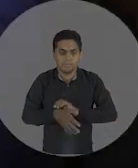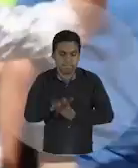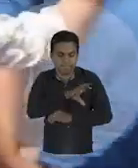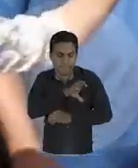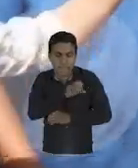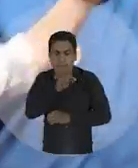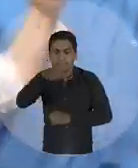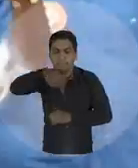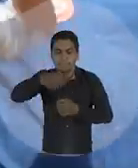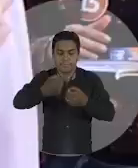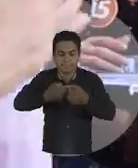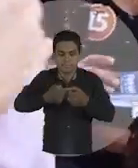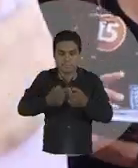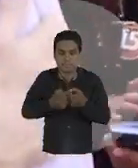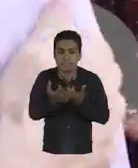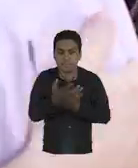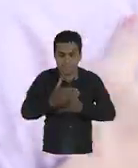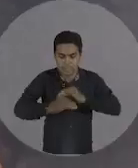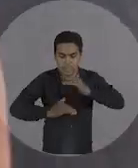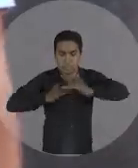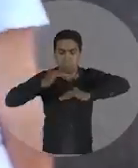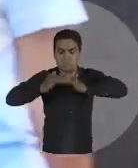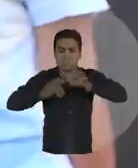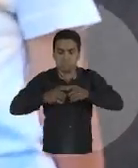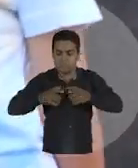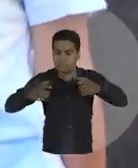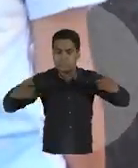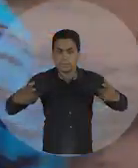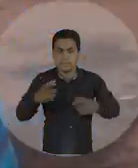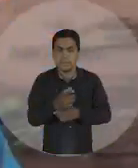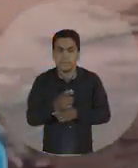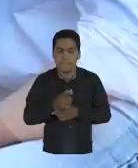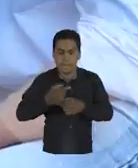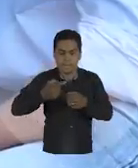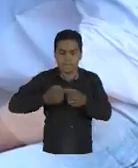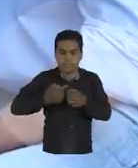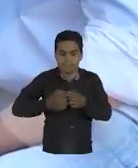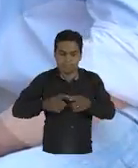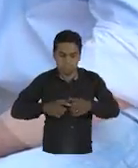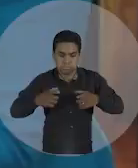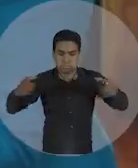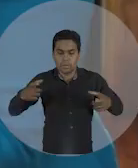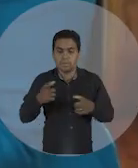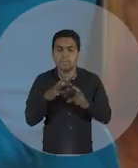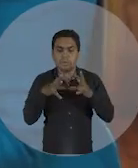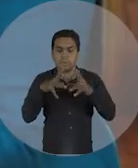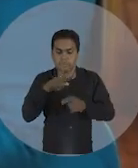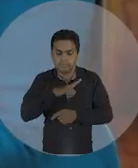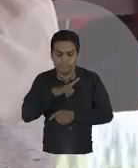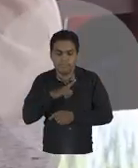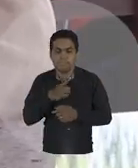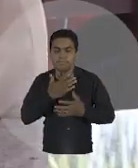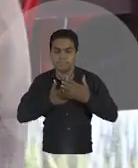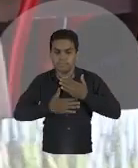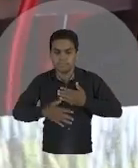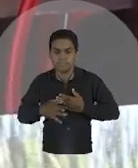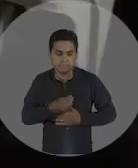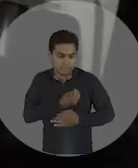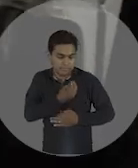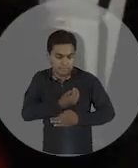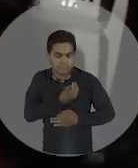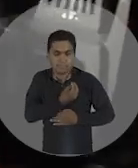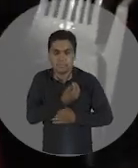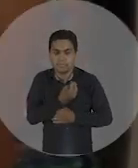amo Dourados, quero vê-la crescer. Uma grande Dourados, um lugar seguro pra gente